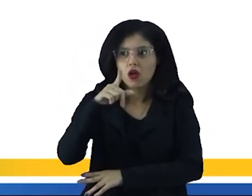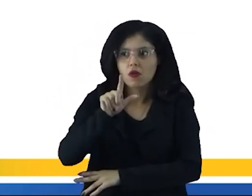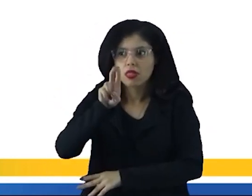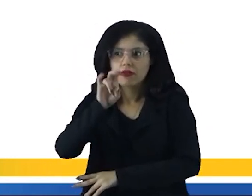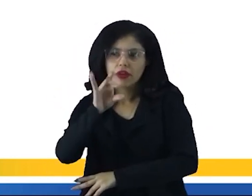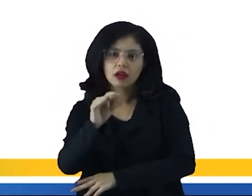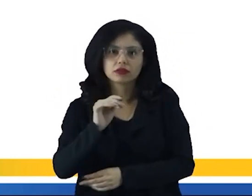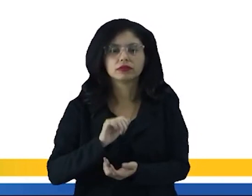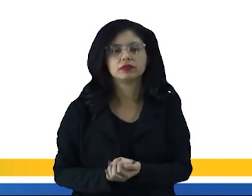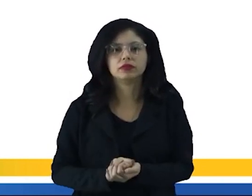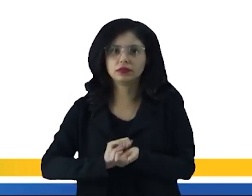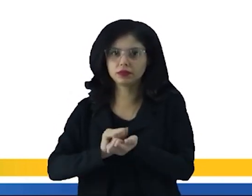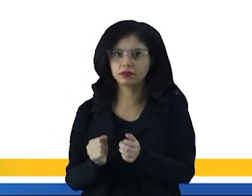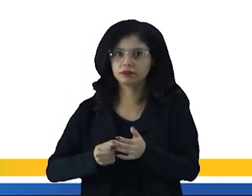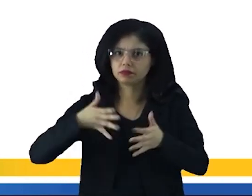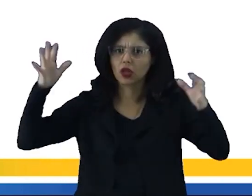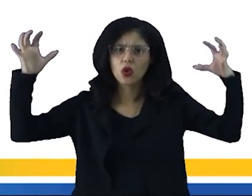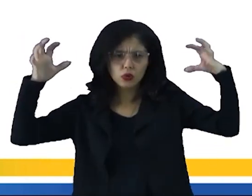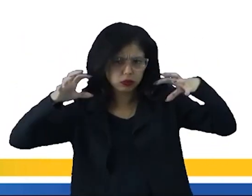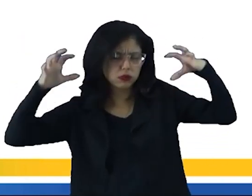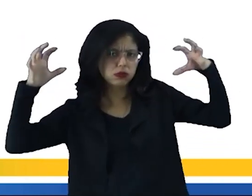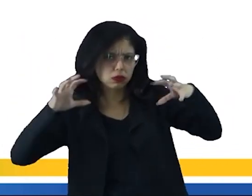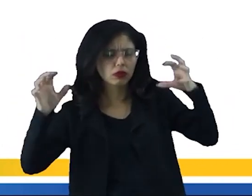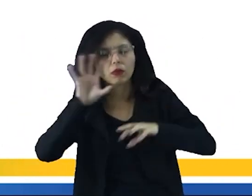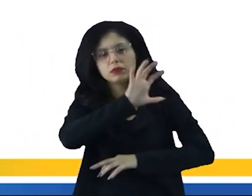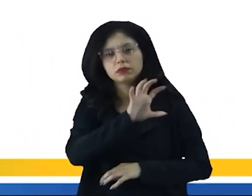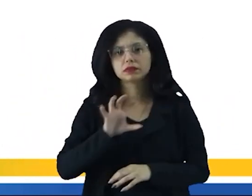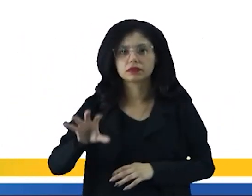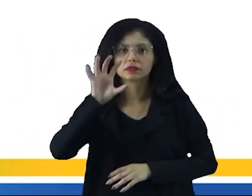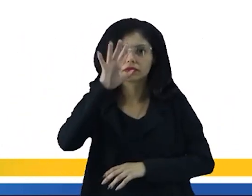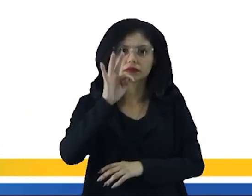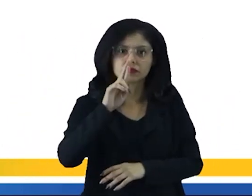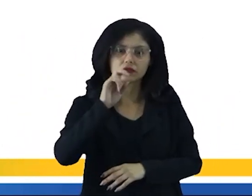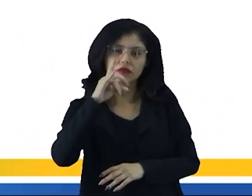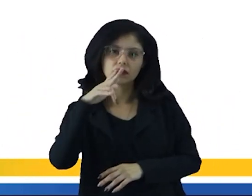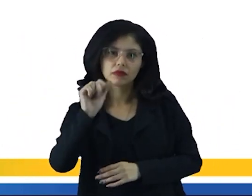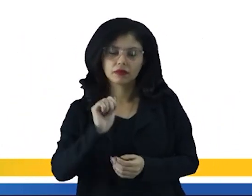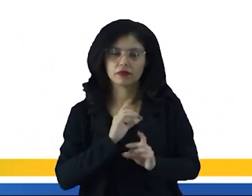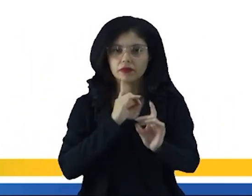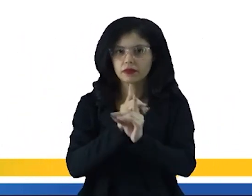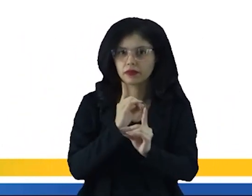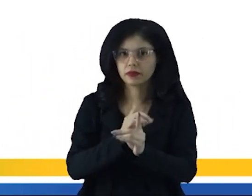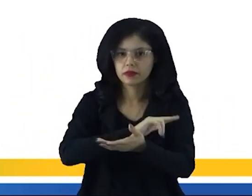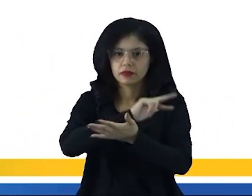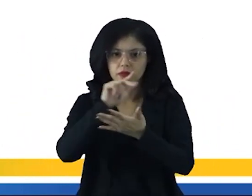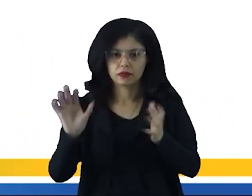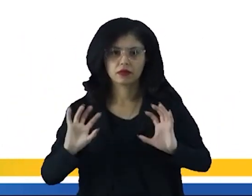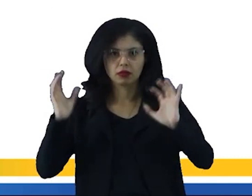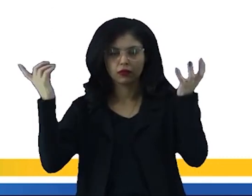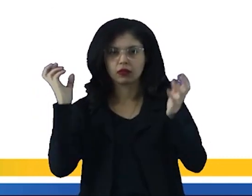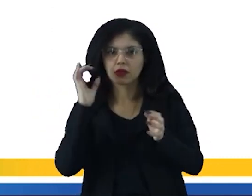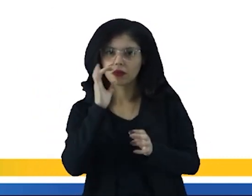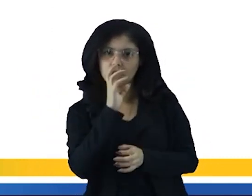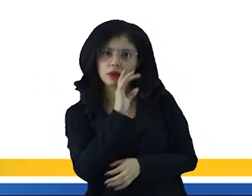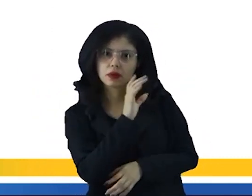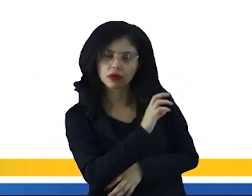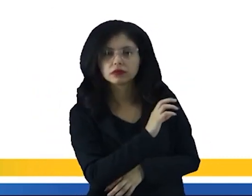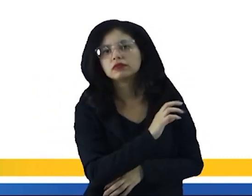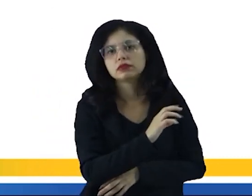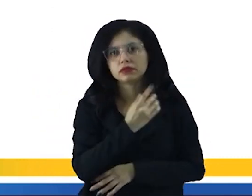quer dizer que é uma floresta de muita chuva na região tropical. É encontrado em regiões de clima quente, com alto